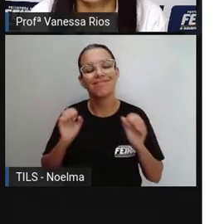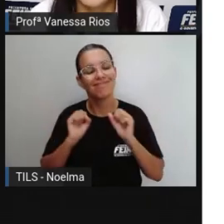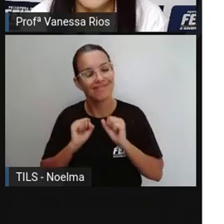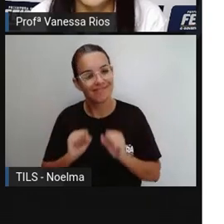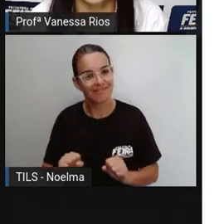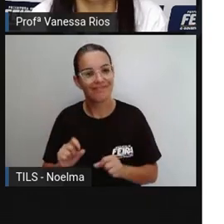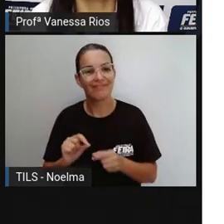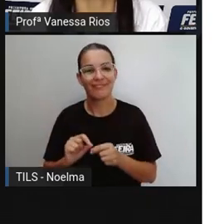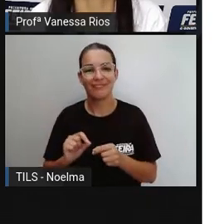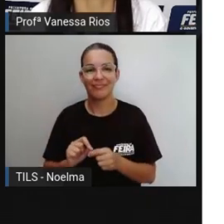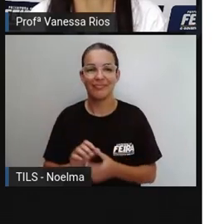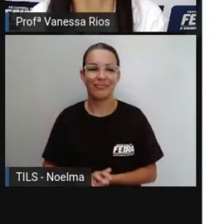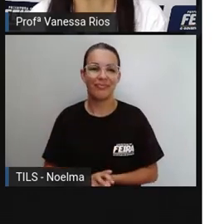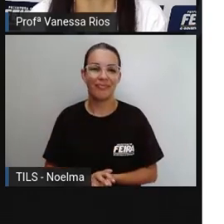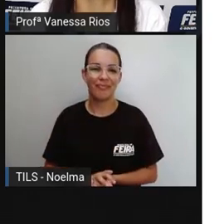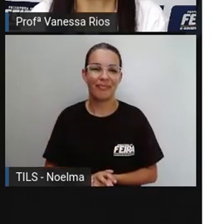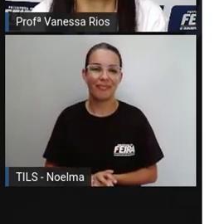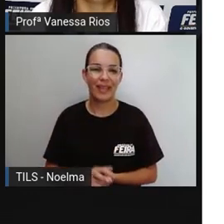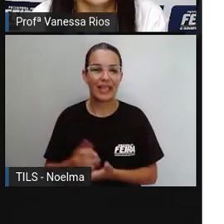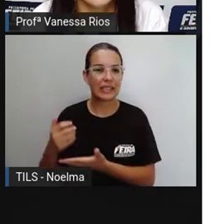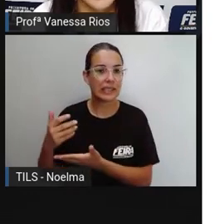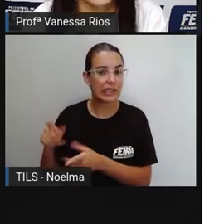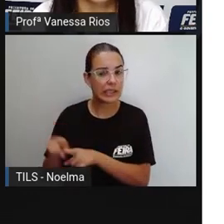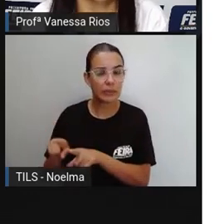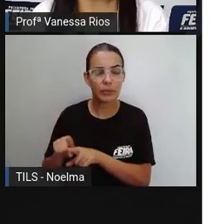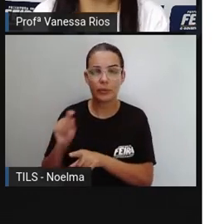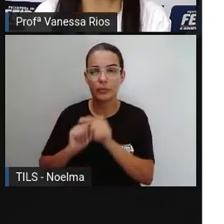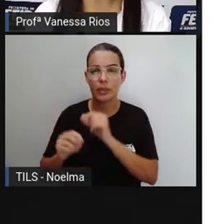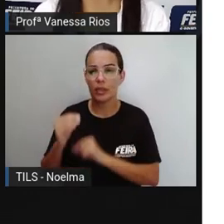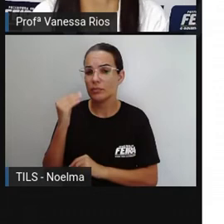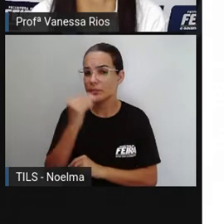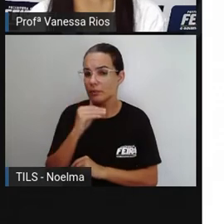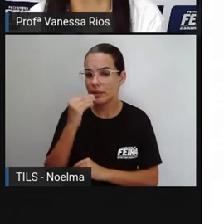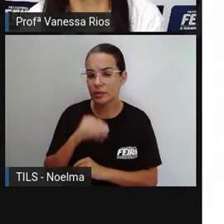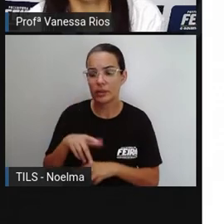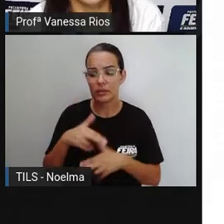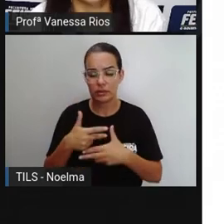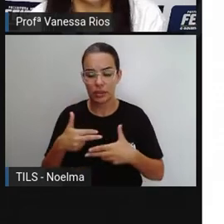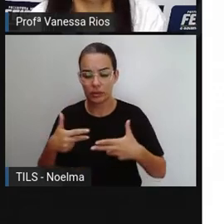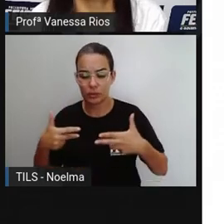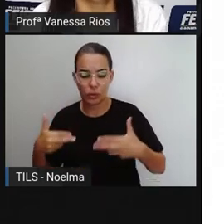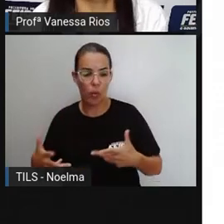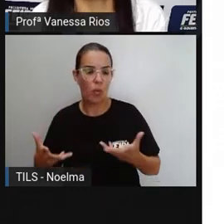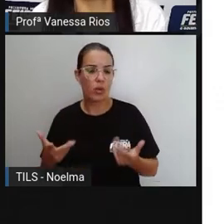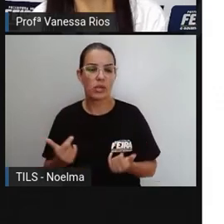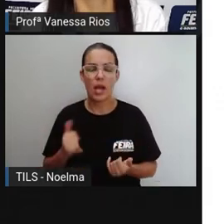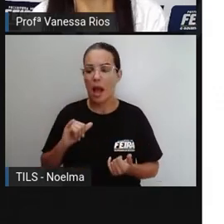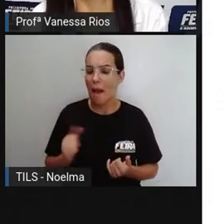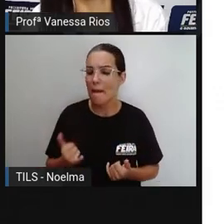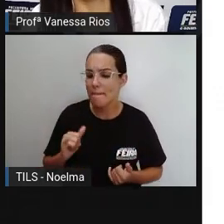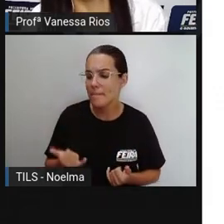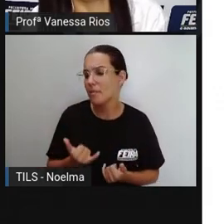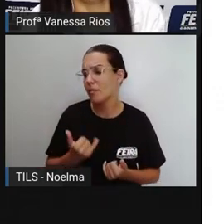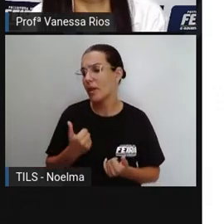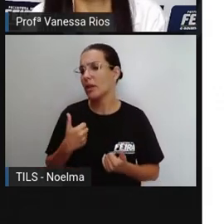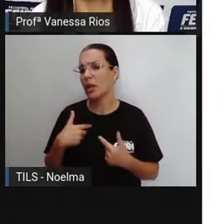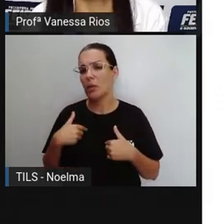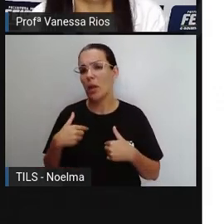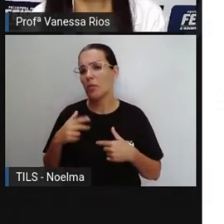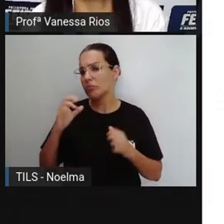aquilo que eu tenho aí ao meu redor, aproveitando aí os equipamentos, os espaços, que estão dentro da